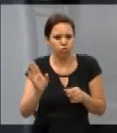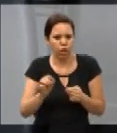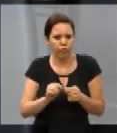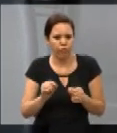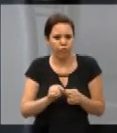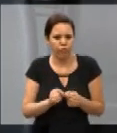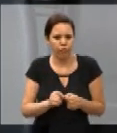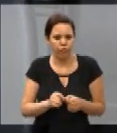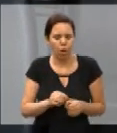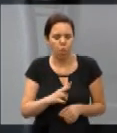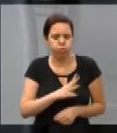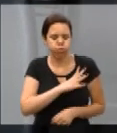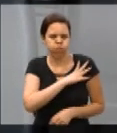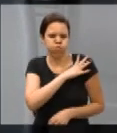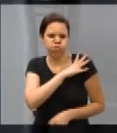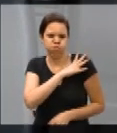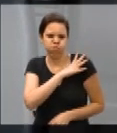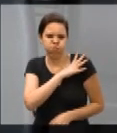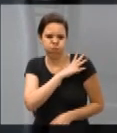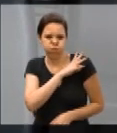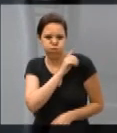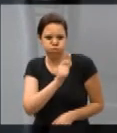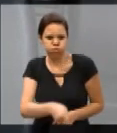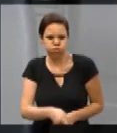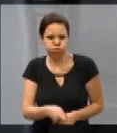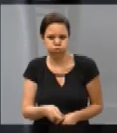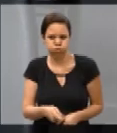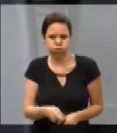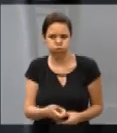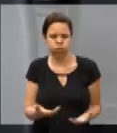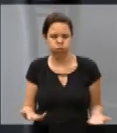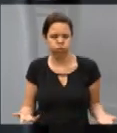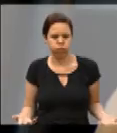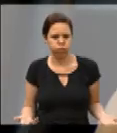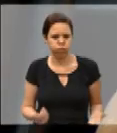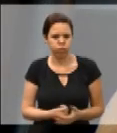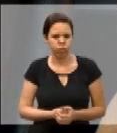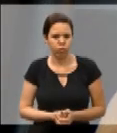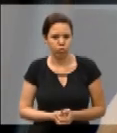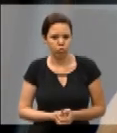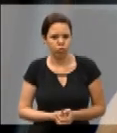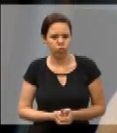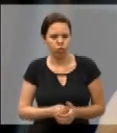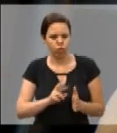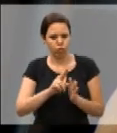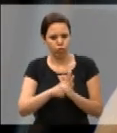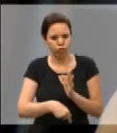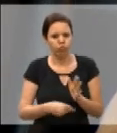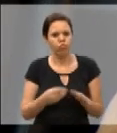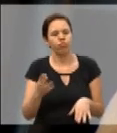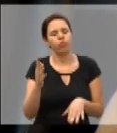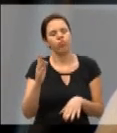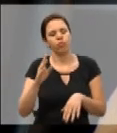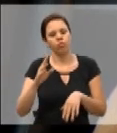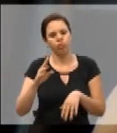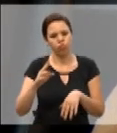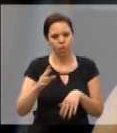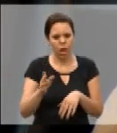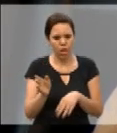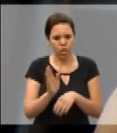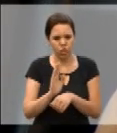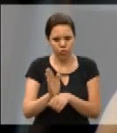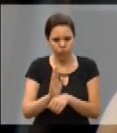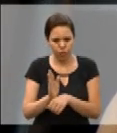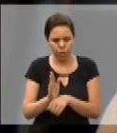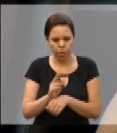faço, né? Eu fiz um delegado, bem assim, forte, numa série, chama Polícia